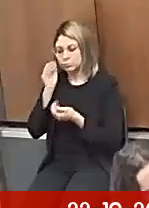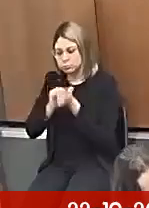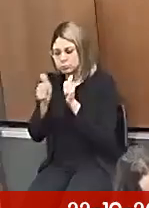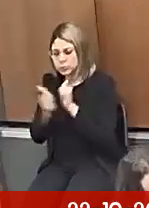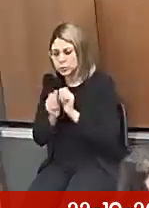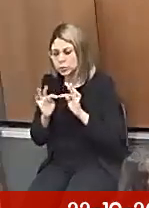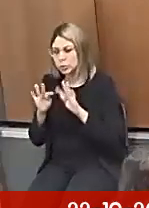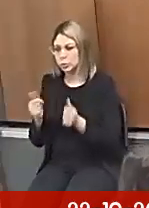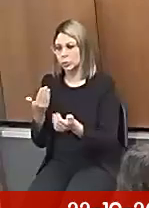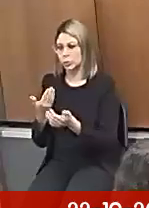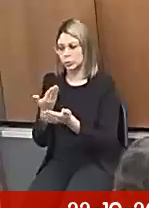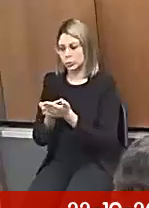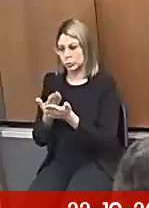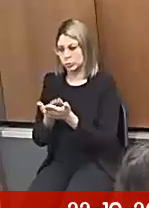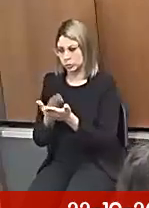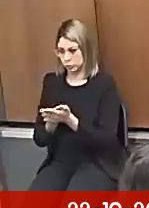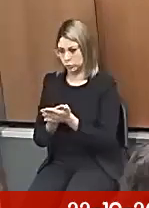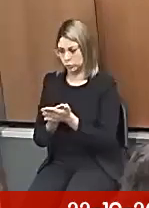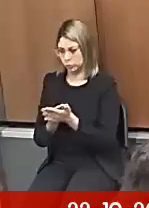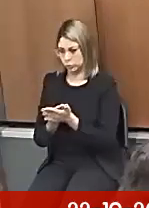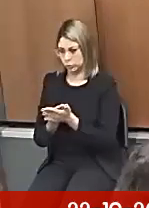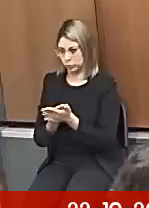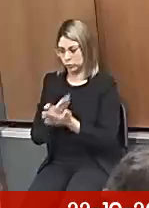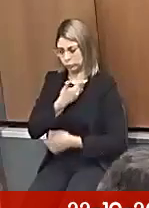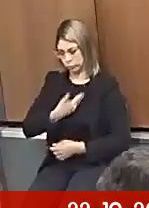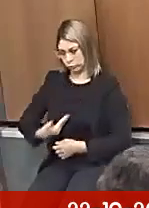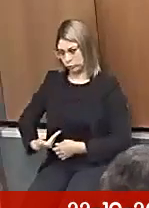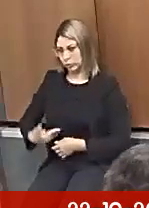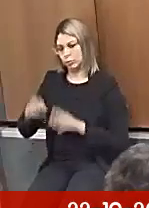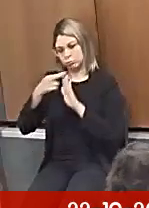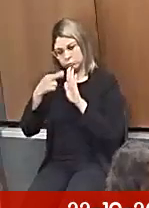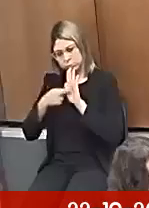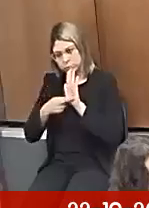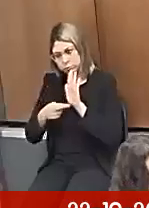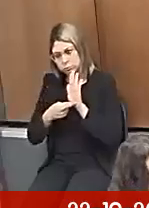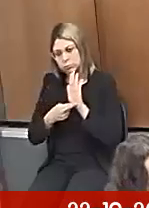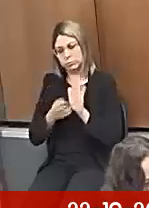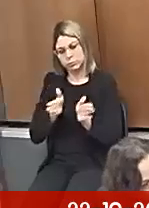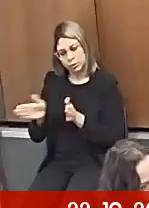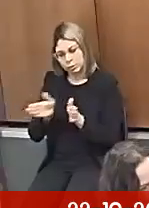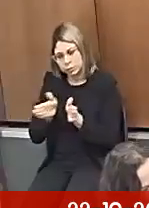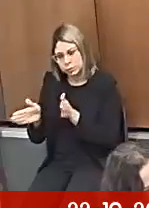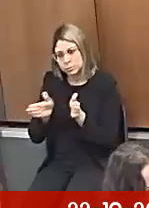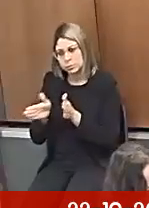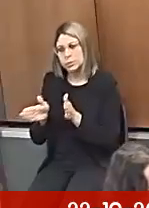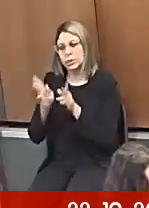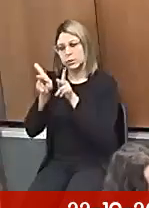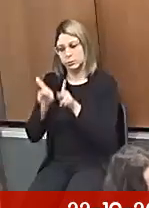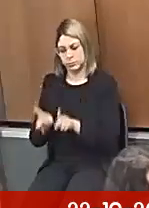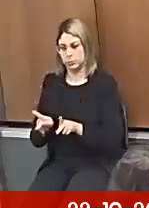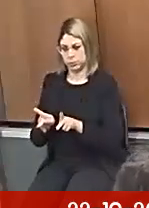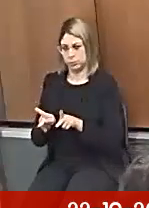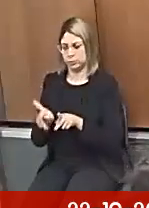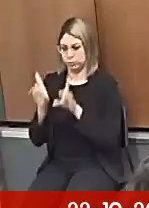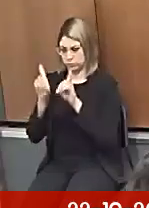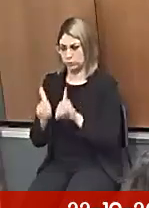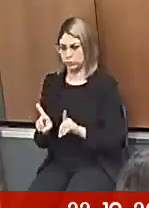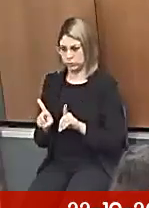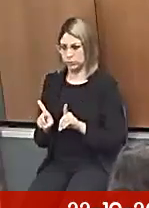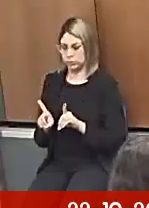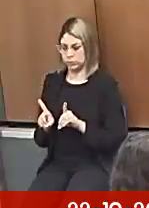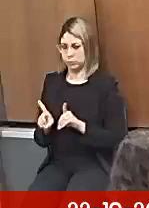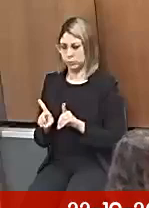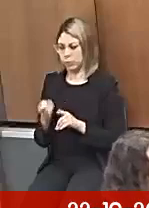as escolas da rede estadual de ensino às normas de acessibilidade para pessoas com